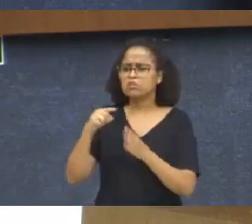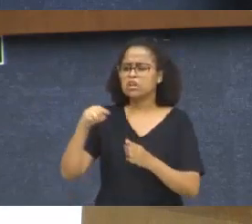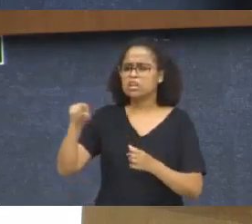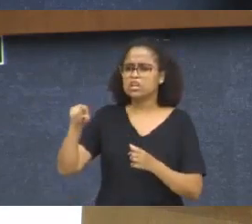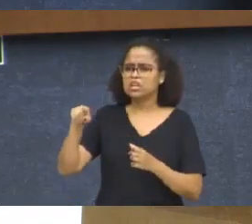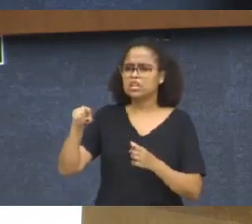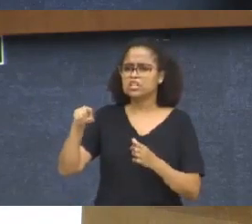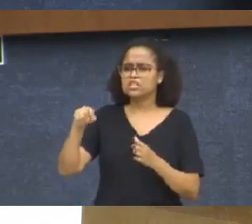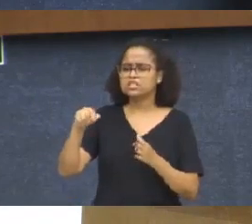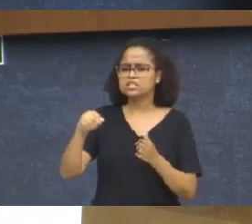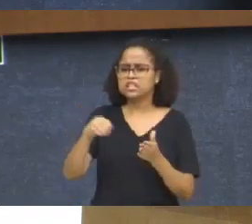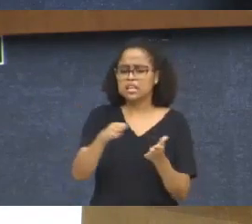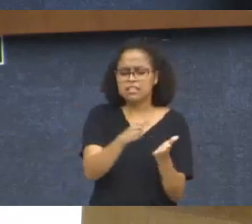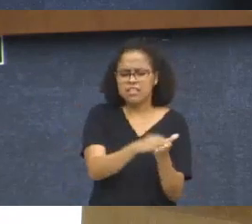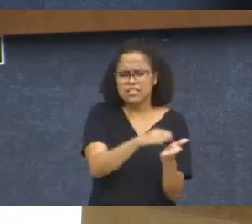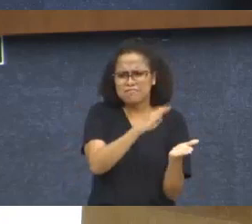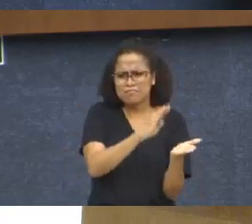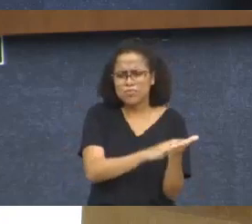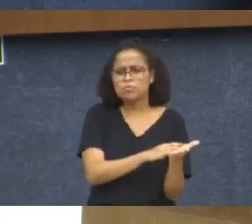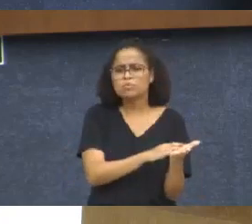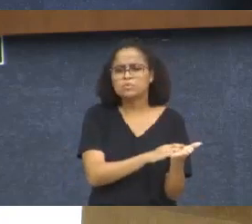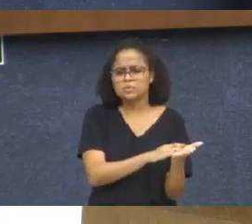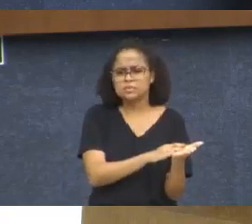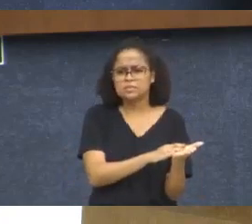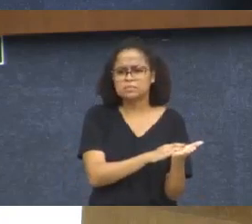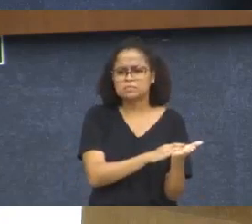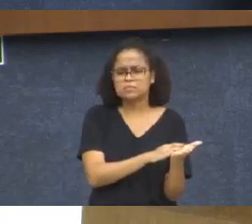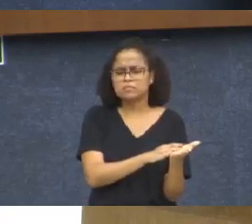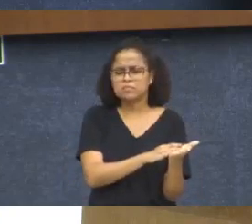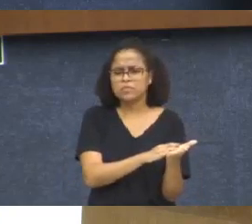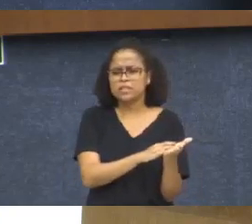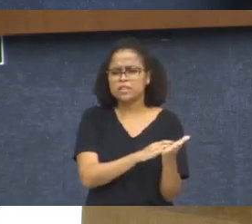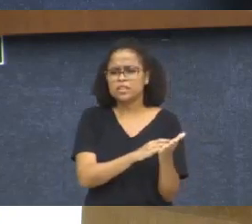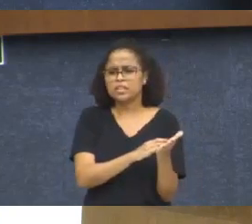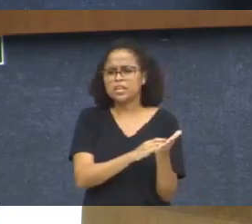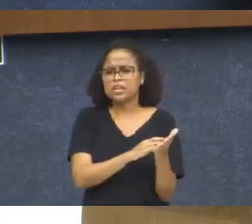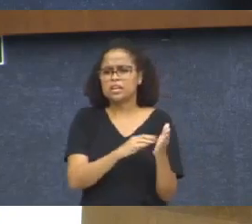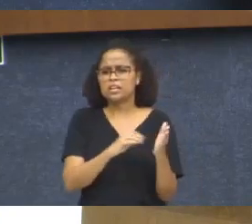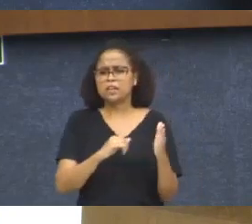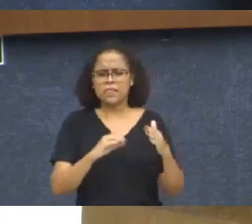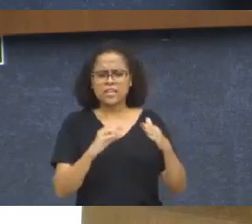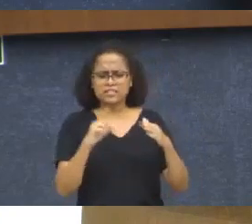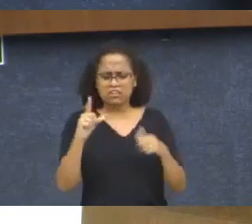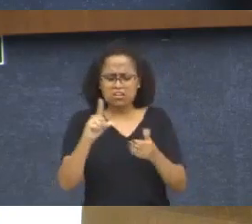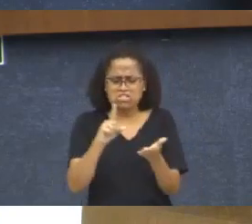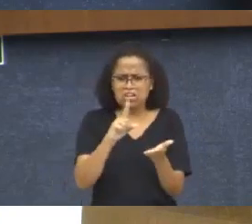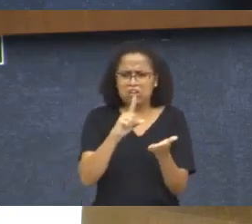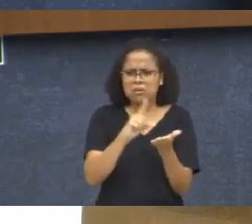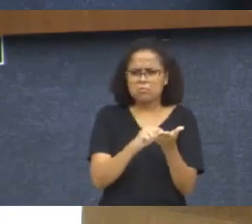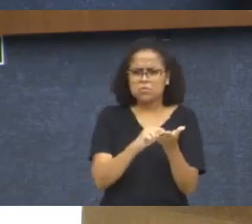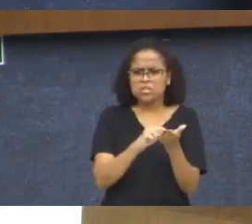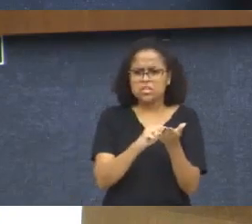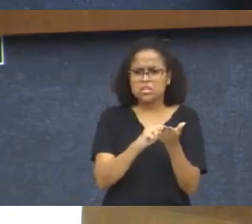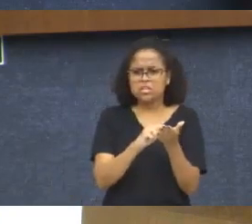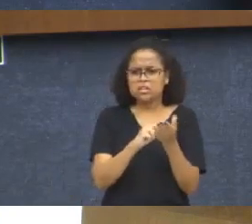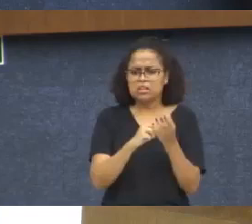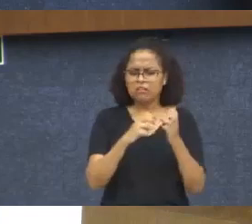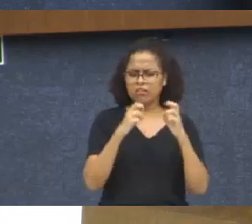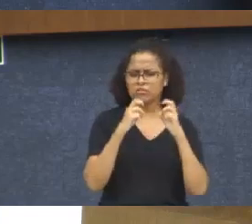aplicadas em razão do descumprimento do funcionamento da escala mínima pelos